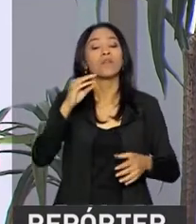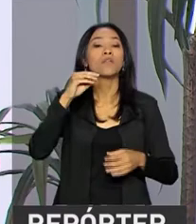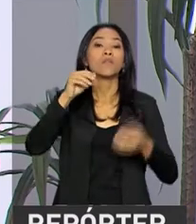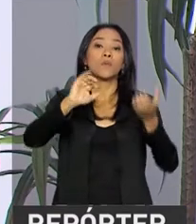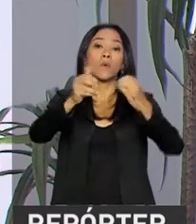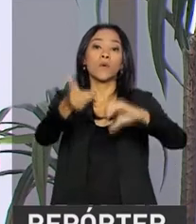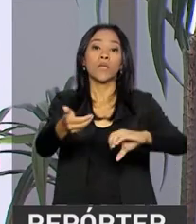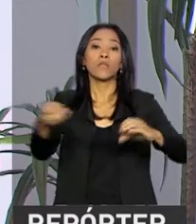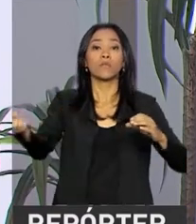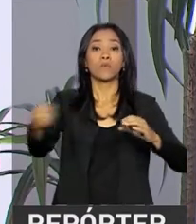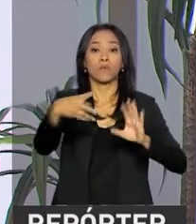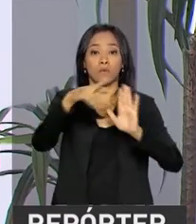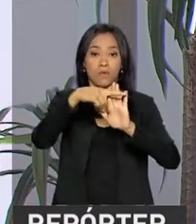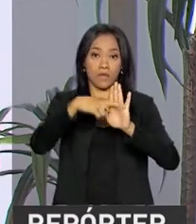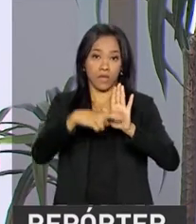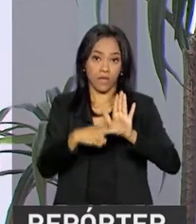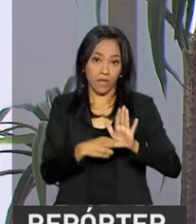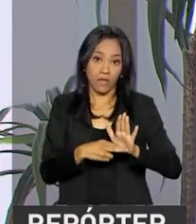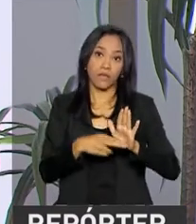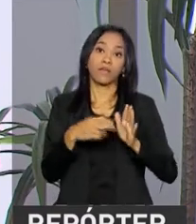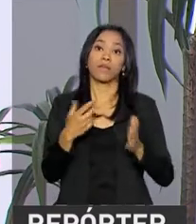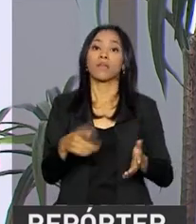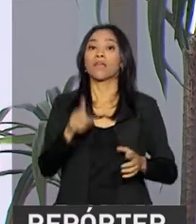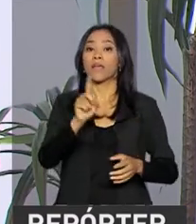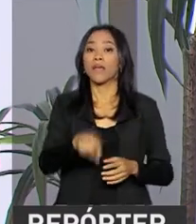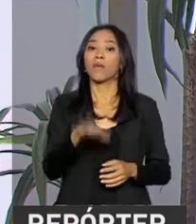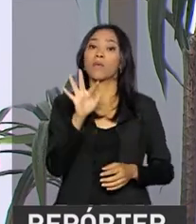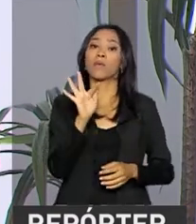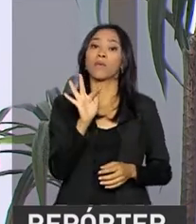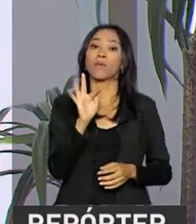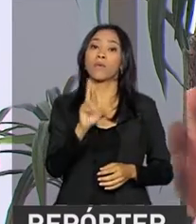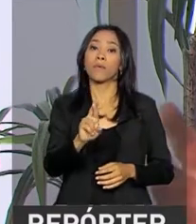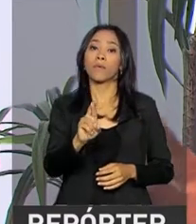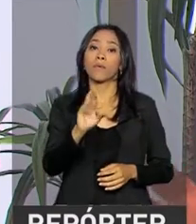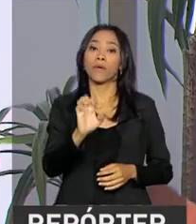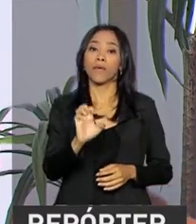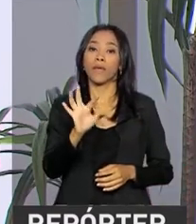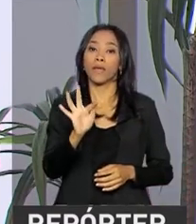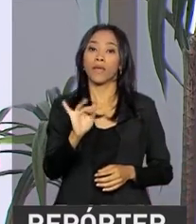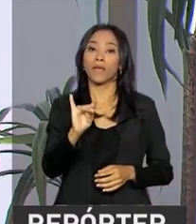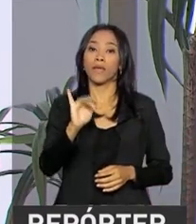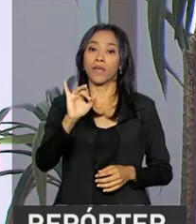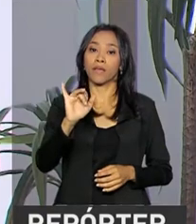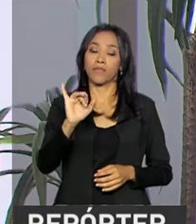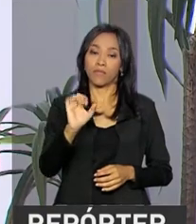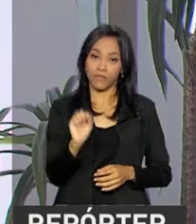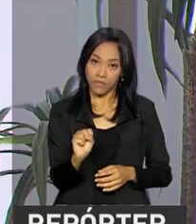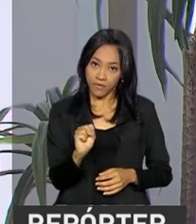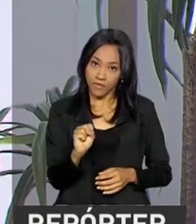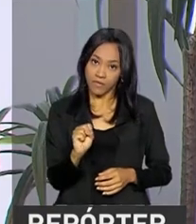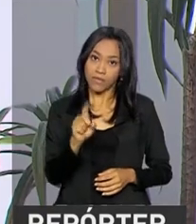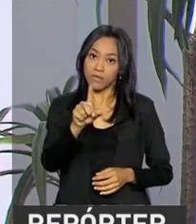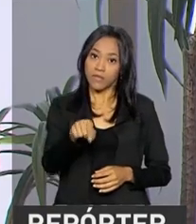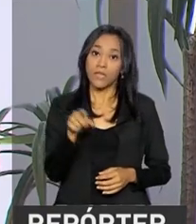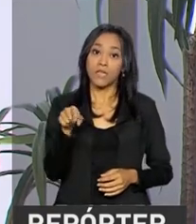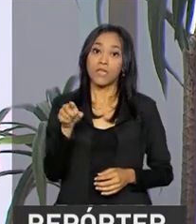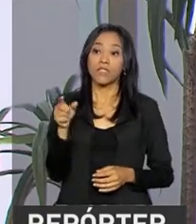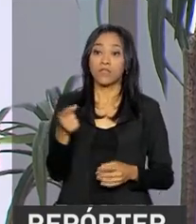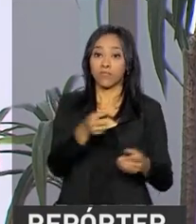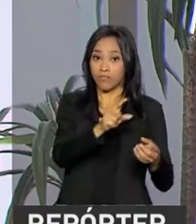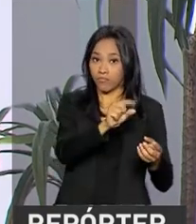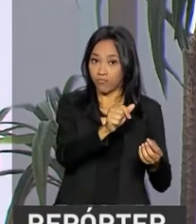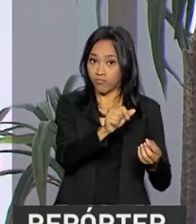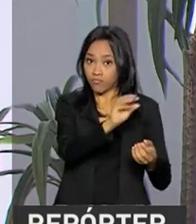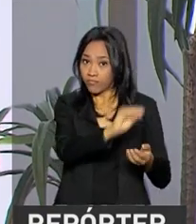de refinanciamento, que seria o refis dos pequenos. E aí você transfere esse financiamento que você fez